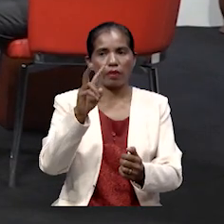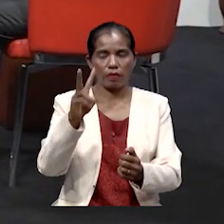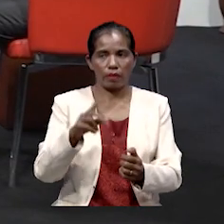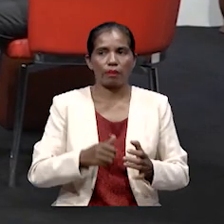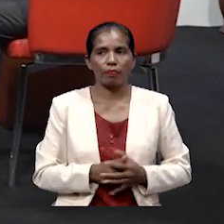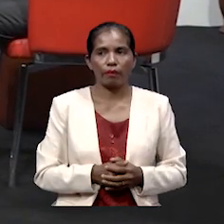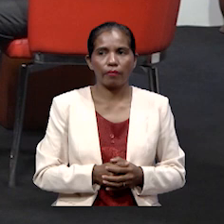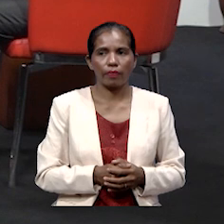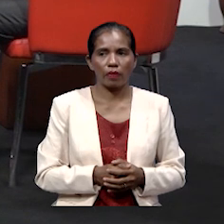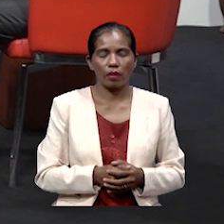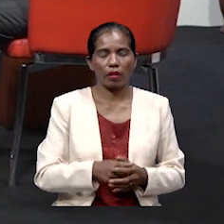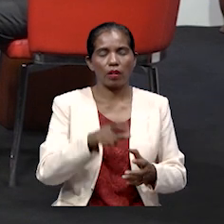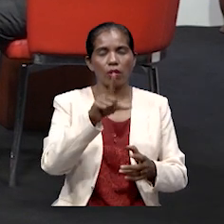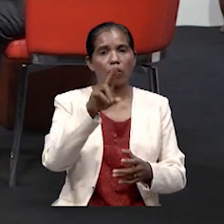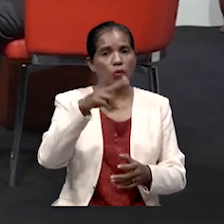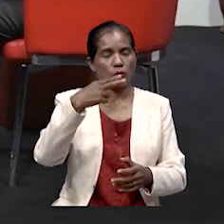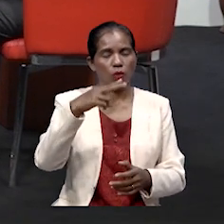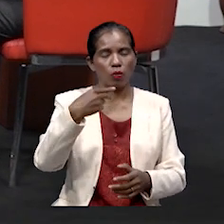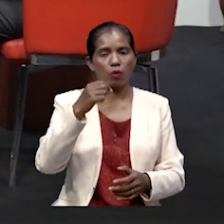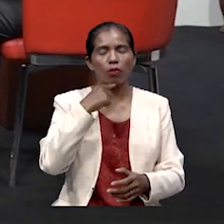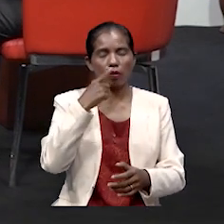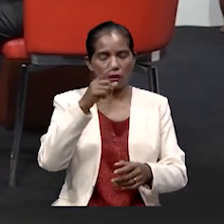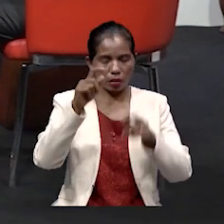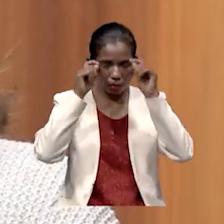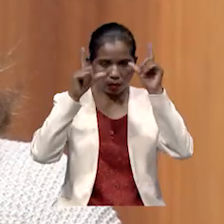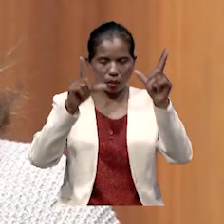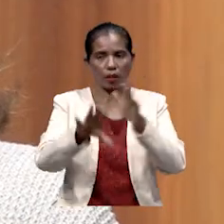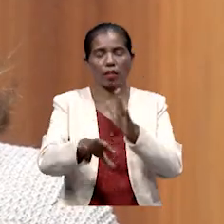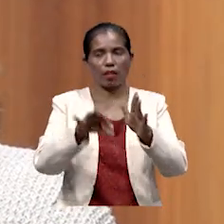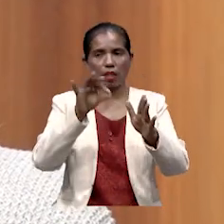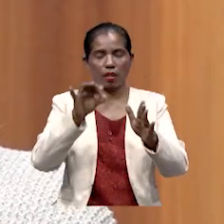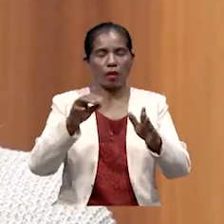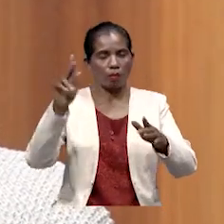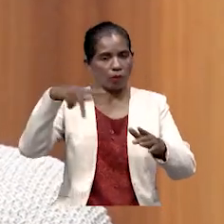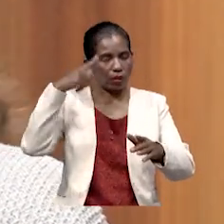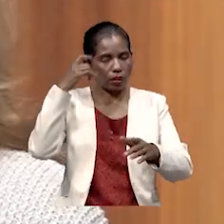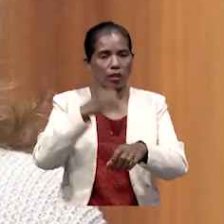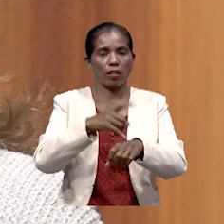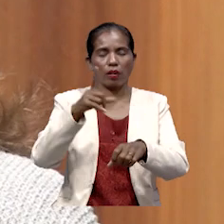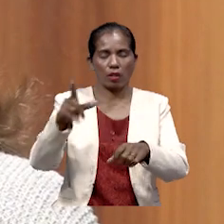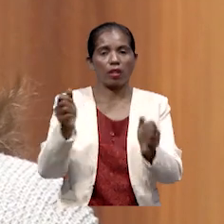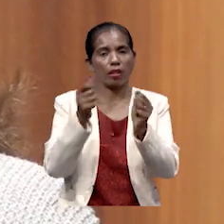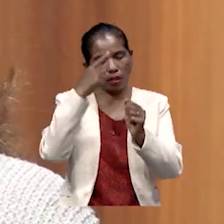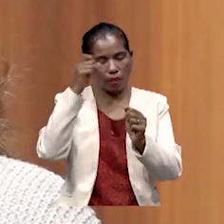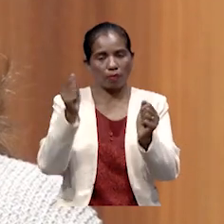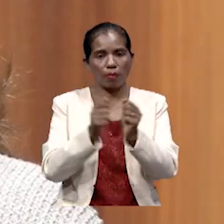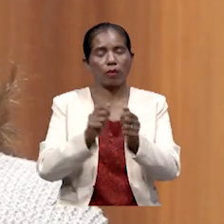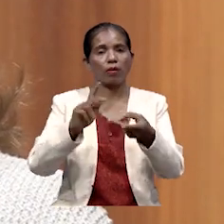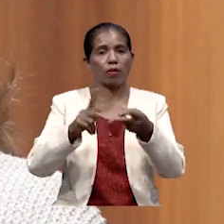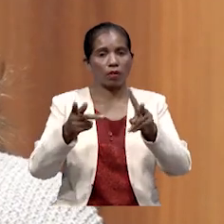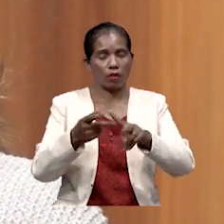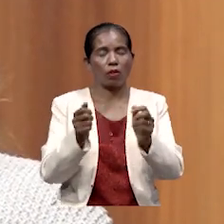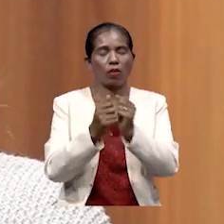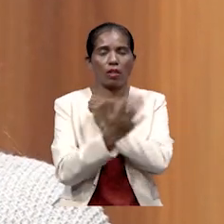ne. Lugu hateten Timor-Leste hetan sucesso barak a nível política internacional, tambahalo relação dia com nação vizinho